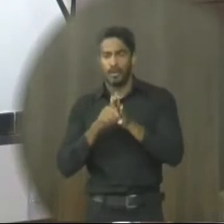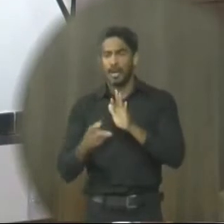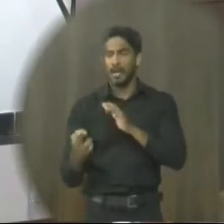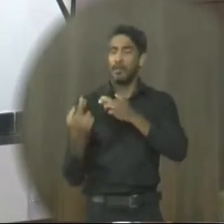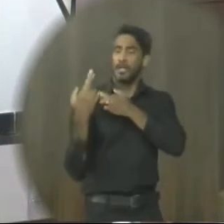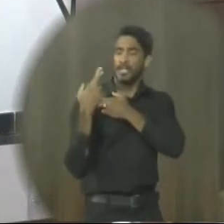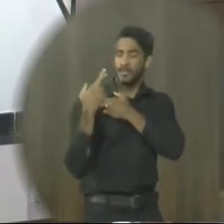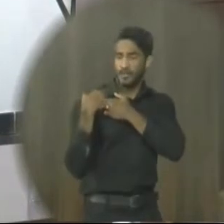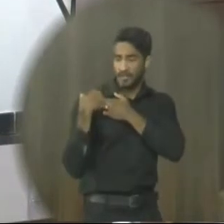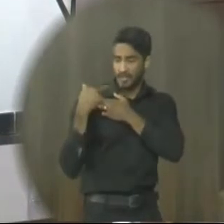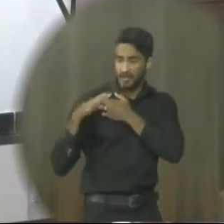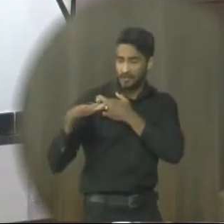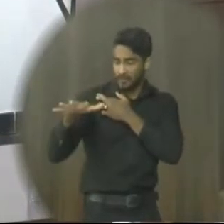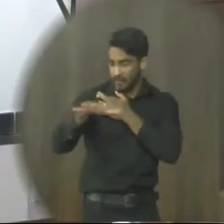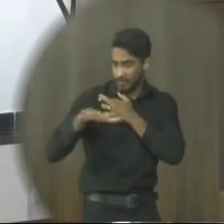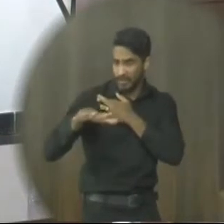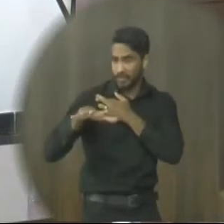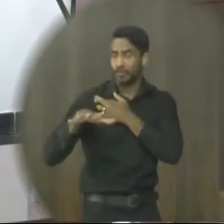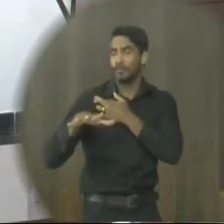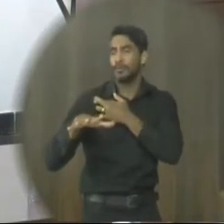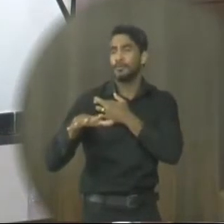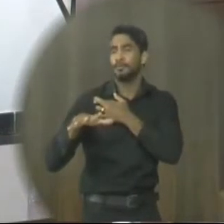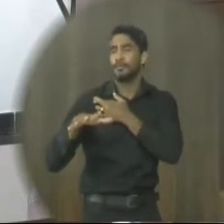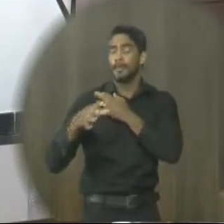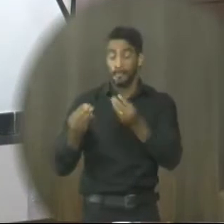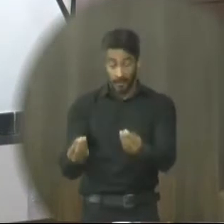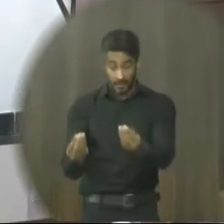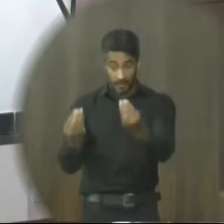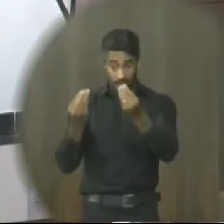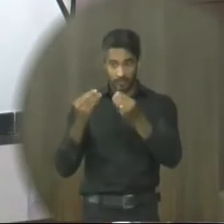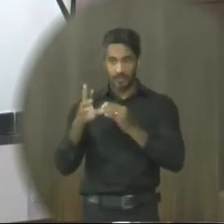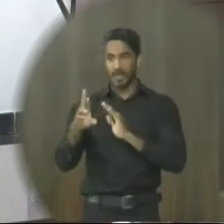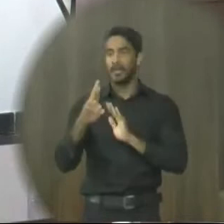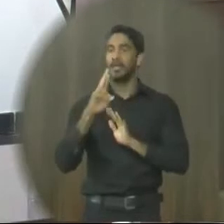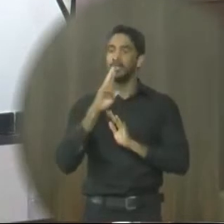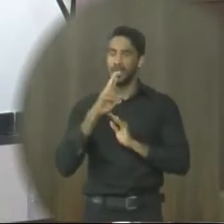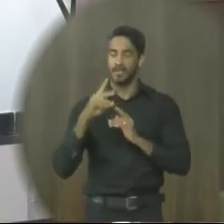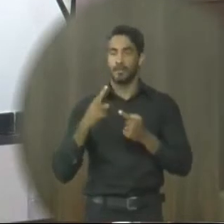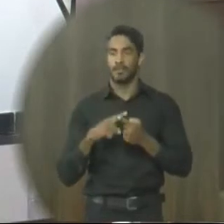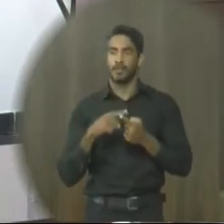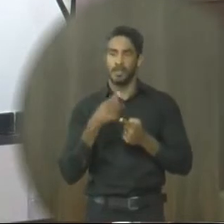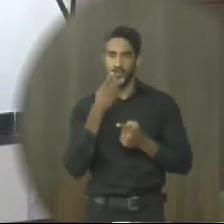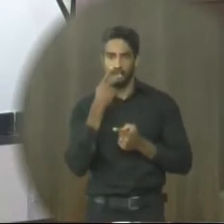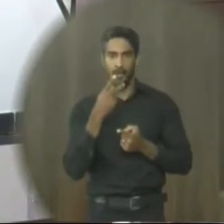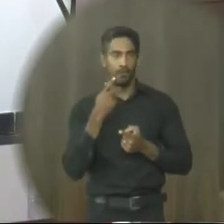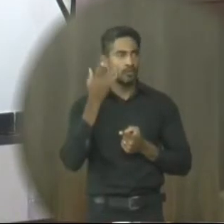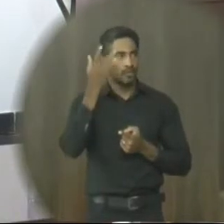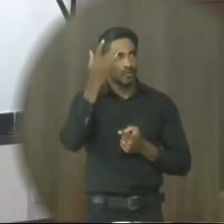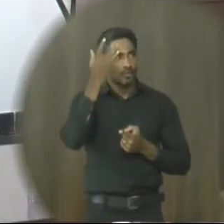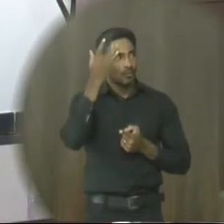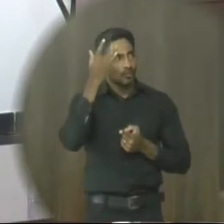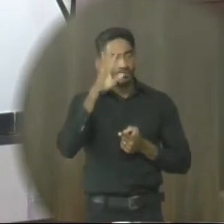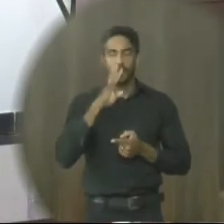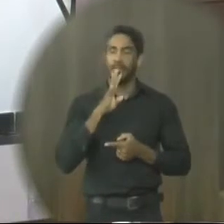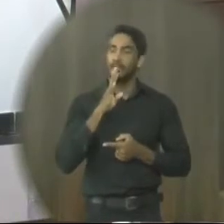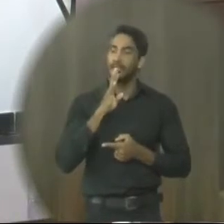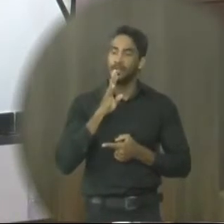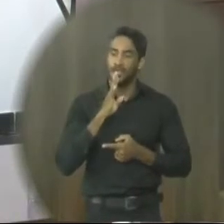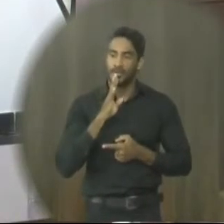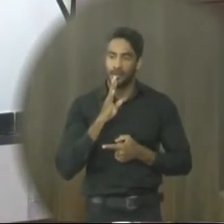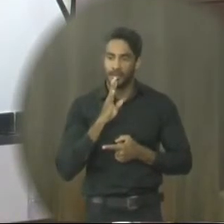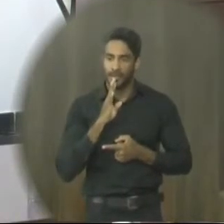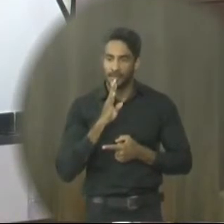responsável pelo setor de patrimônio e trazer essa resposta para nós, porque pelo que o senhor falou aí, o senhor não tem esse conhecimento